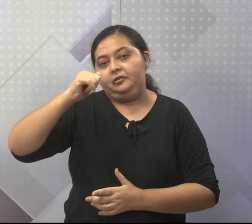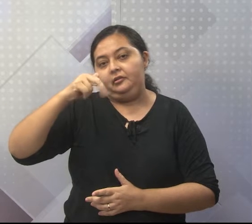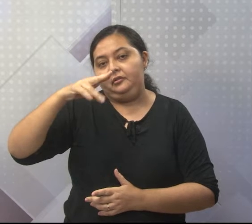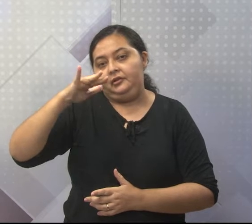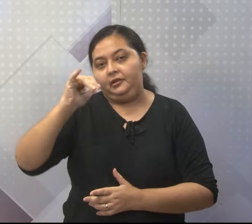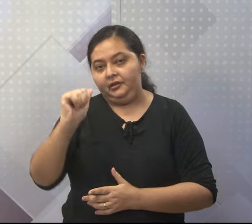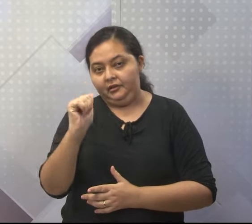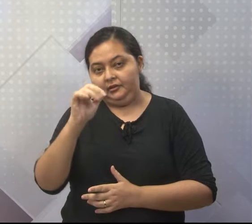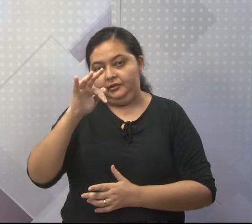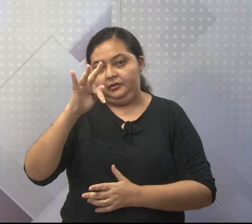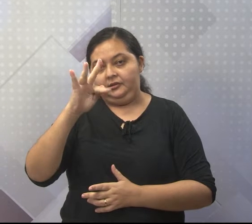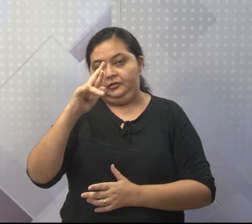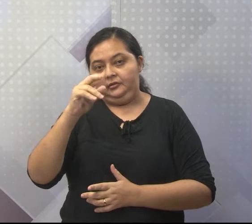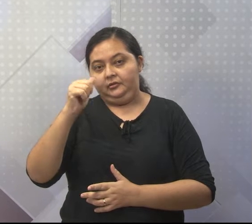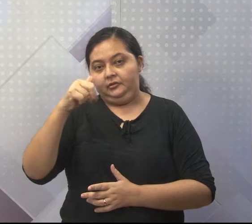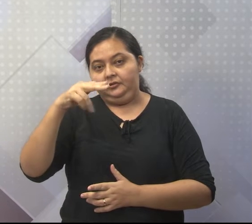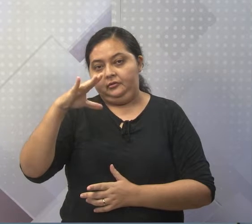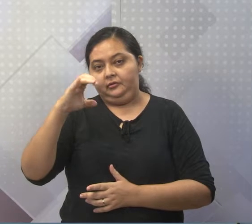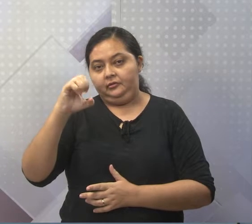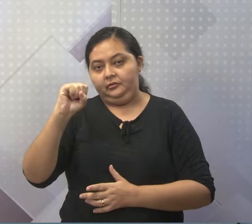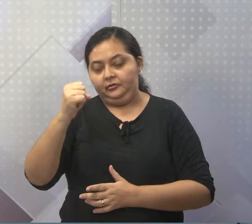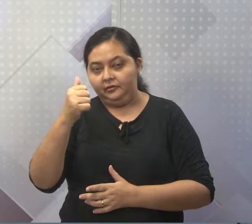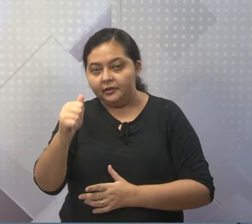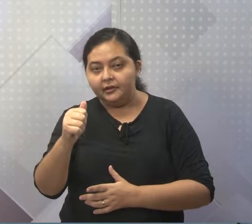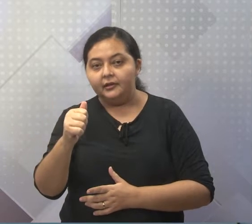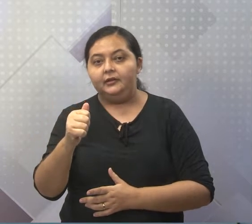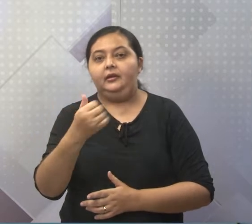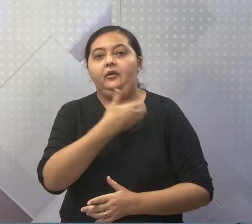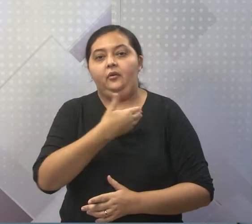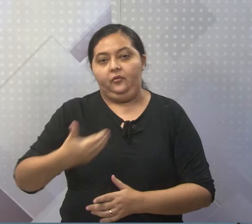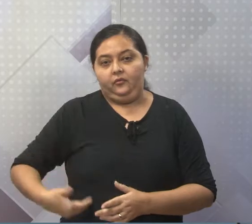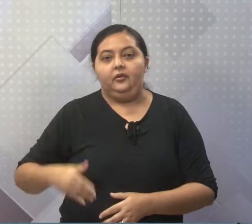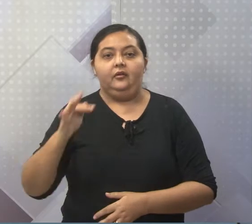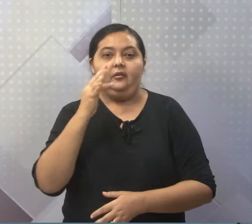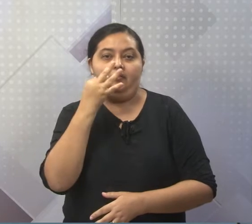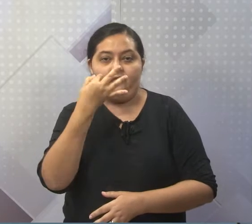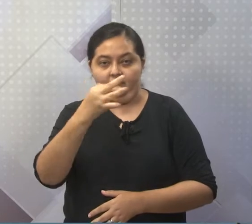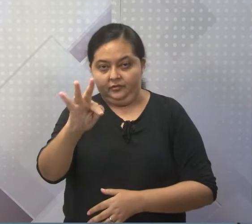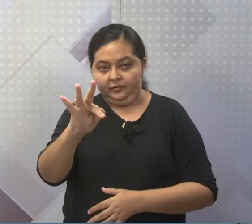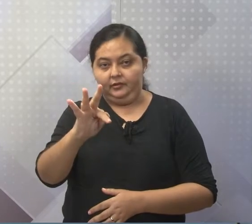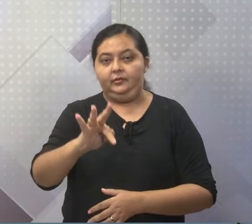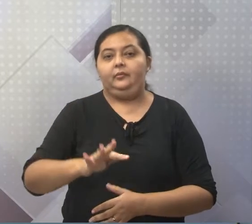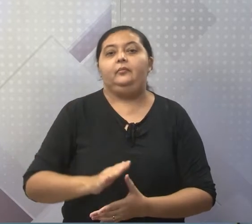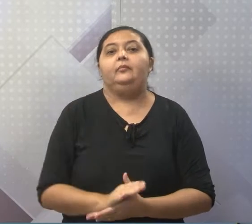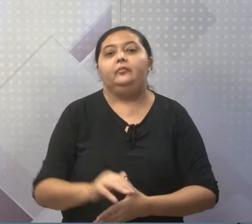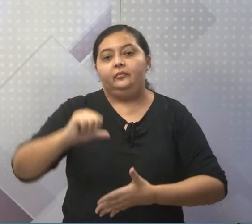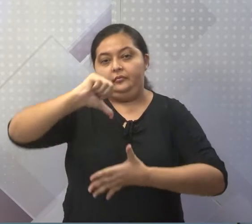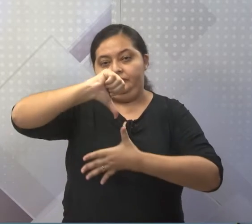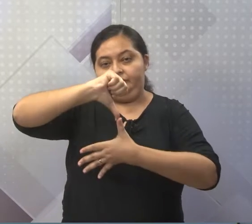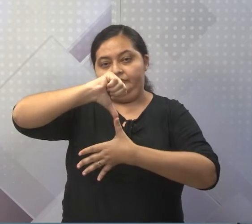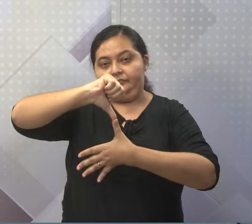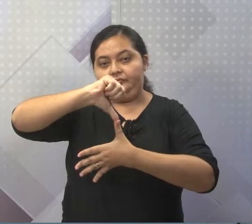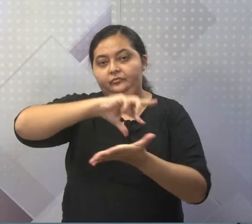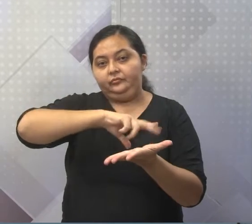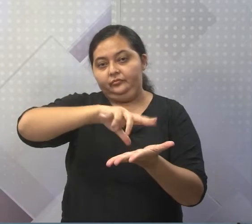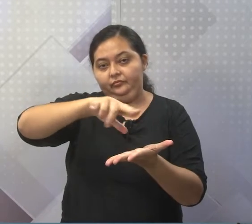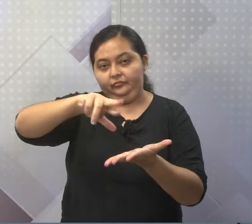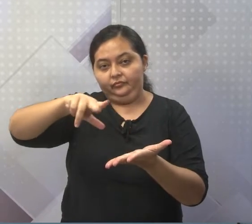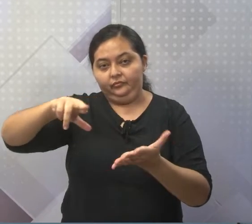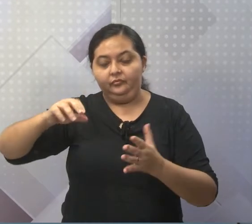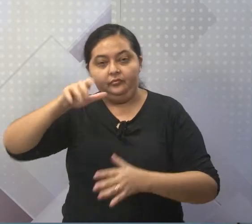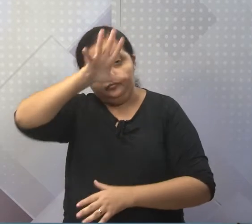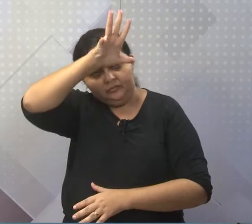administrado pela França tá e como destaque da América do Sul a gente tem os elementos naturais por exemplo